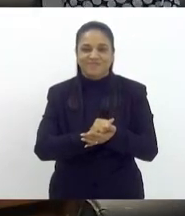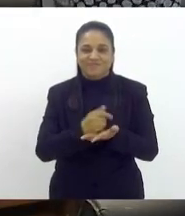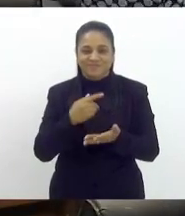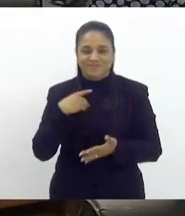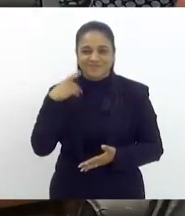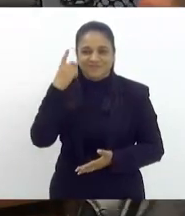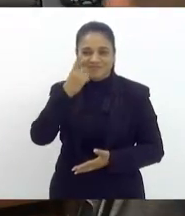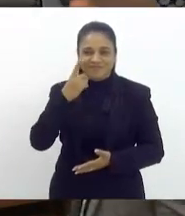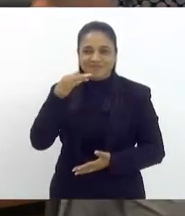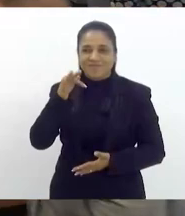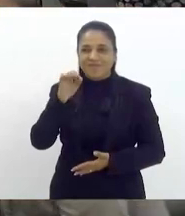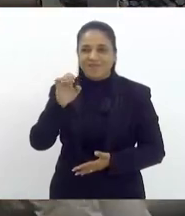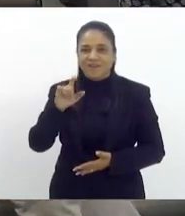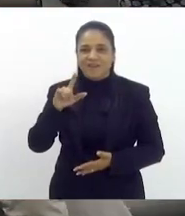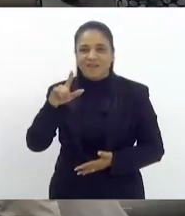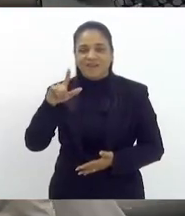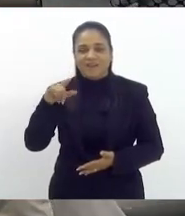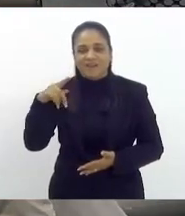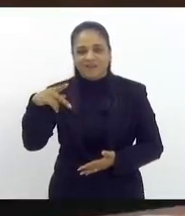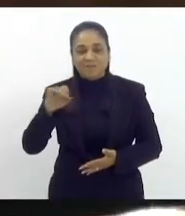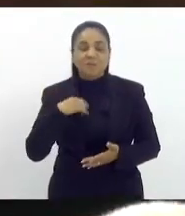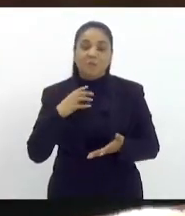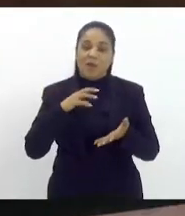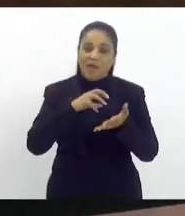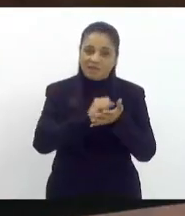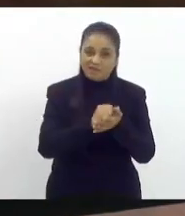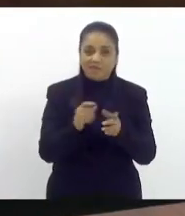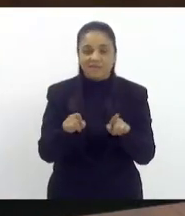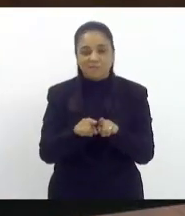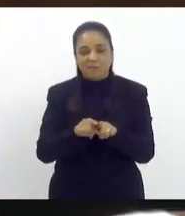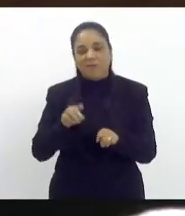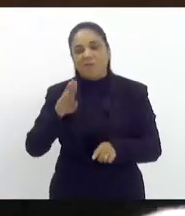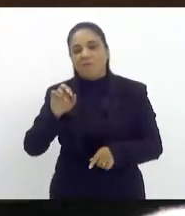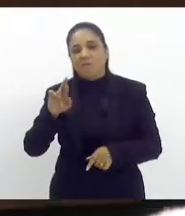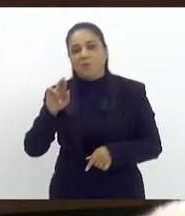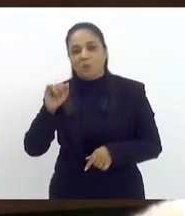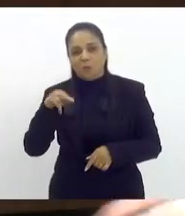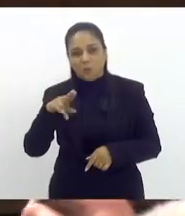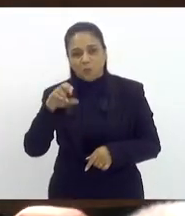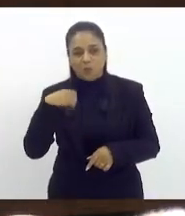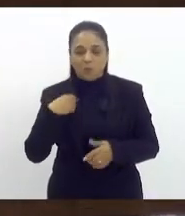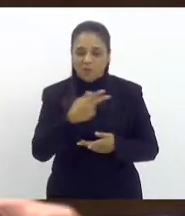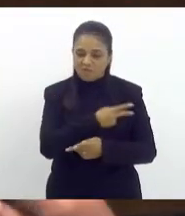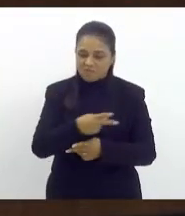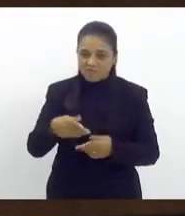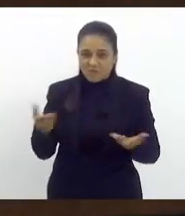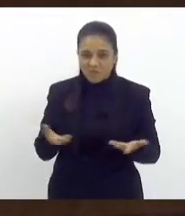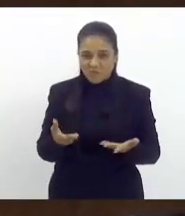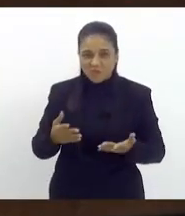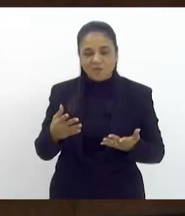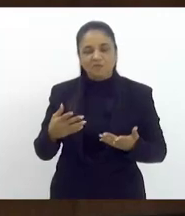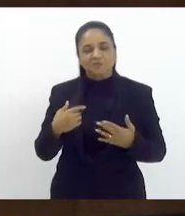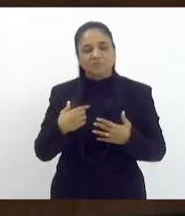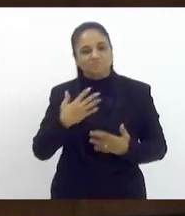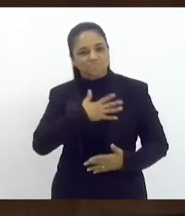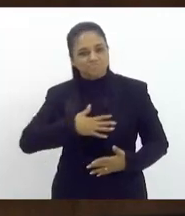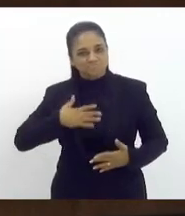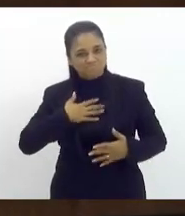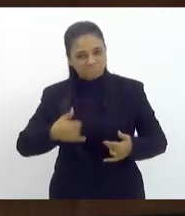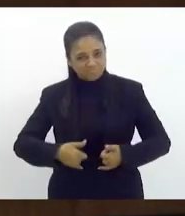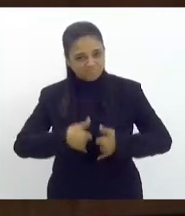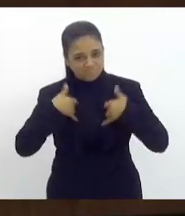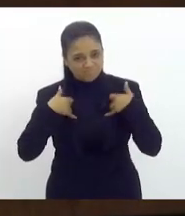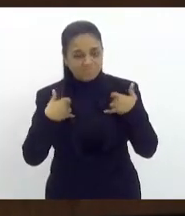só para dizer registrar também que a presença do Bruno dali muito nos a Brilhante aqui hoje mas fazer